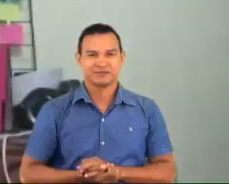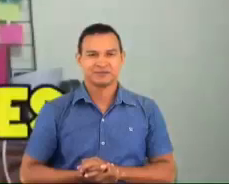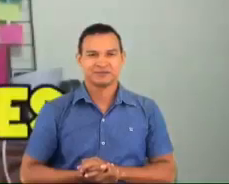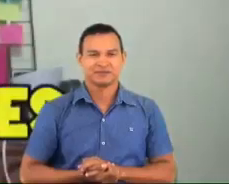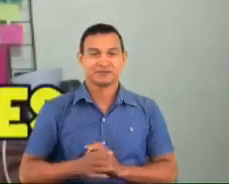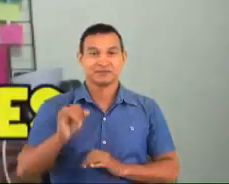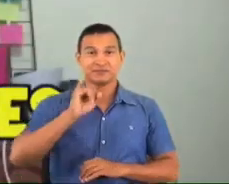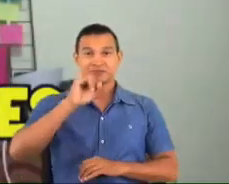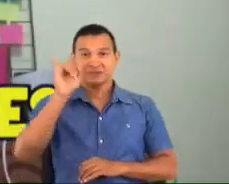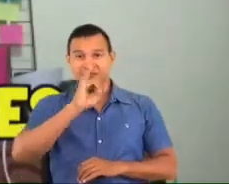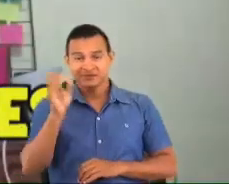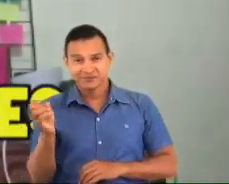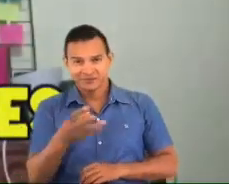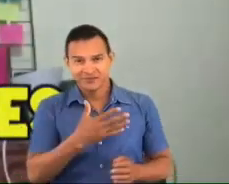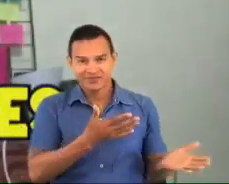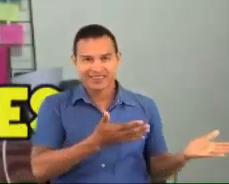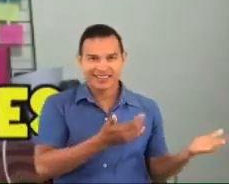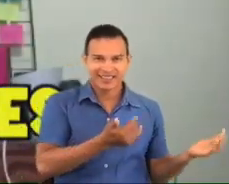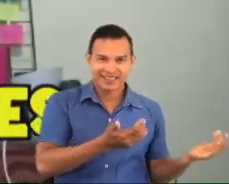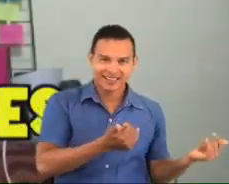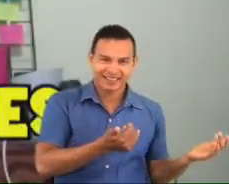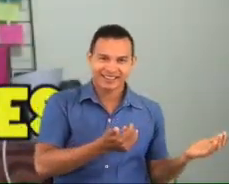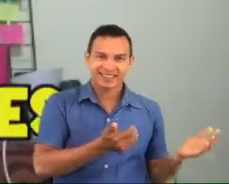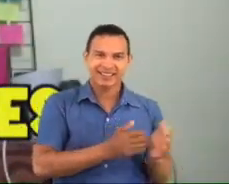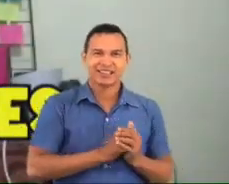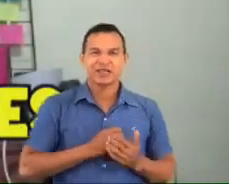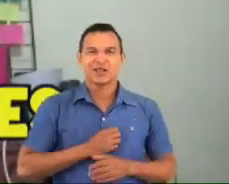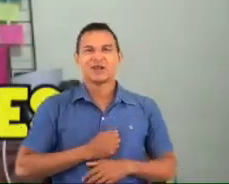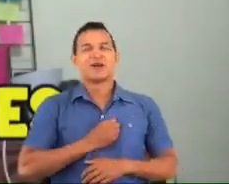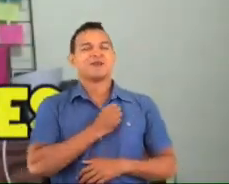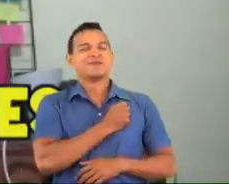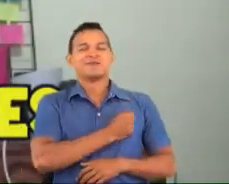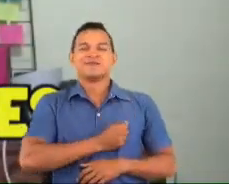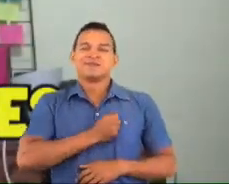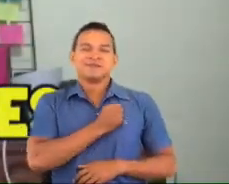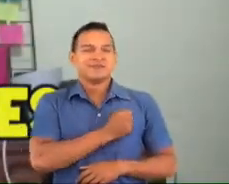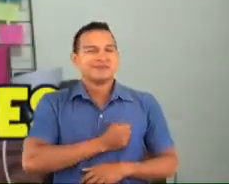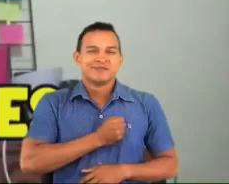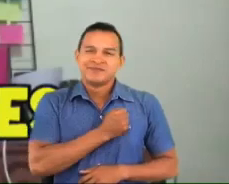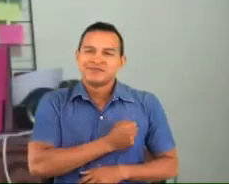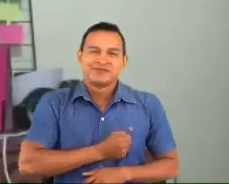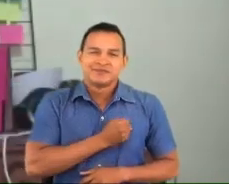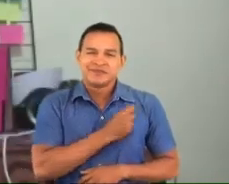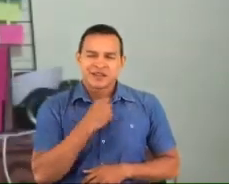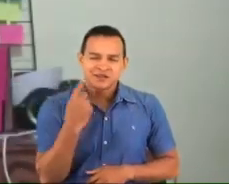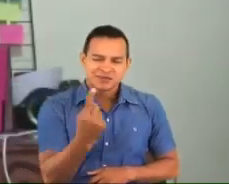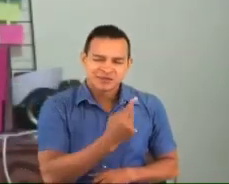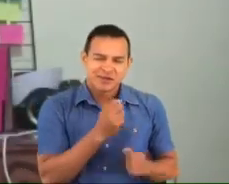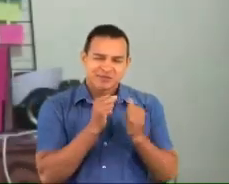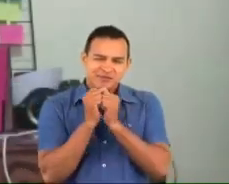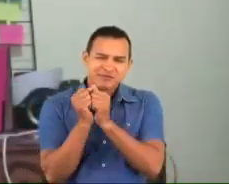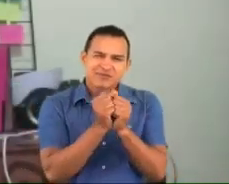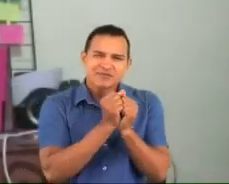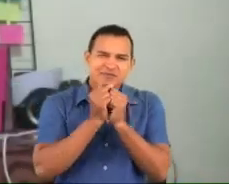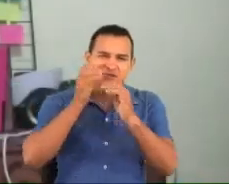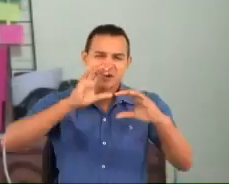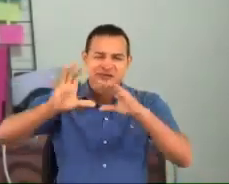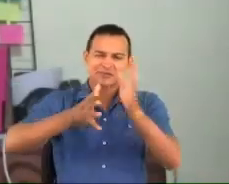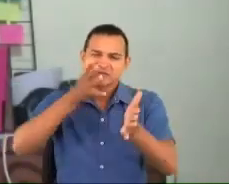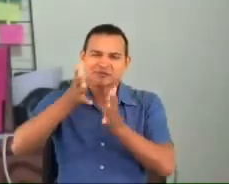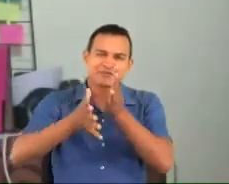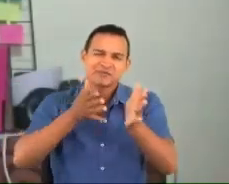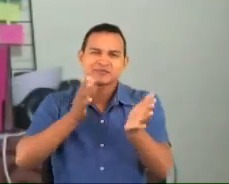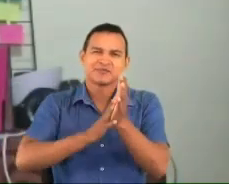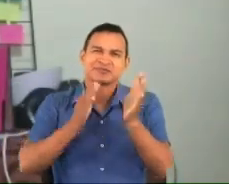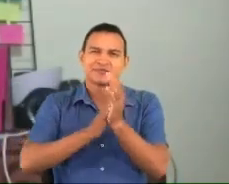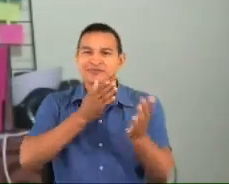seu. Olá, novas jovens! Que saudade de estarmos juntos e cantando e louvando a Deus.